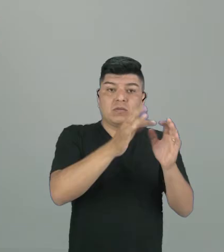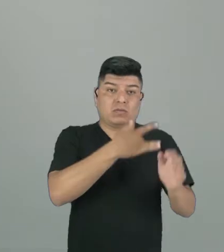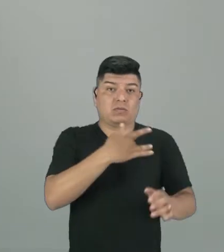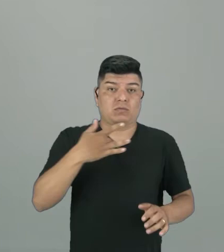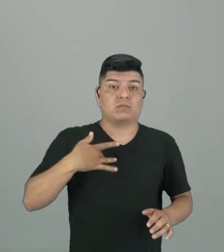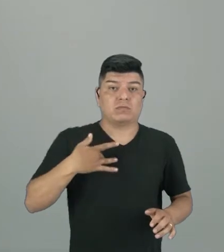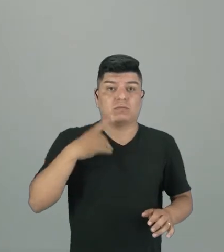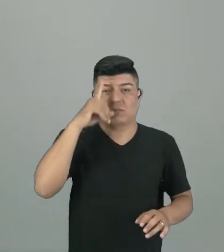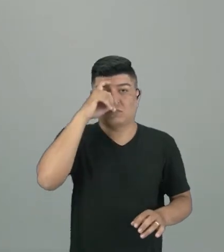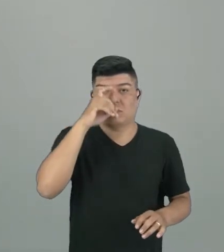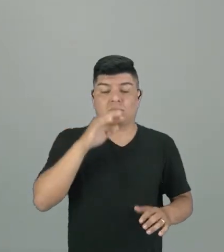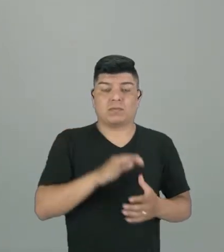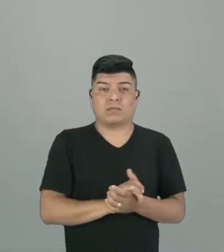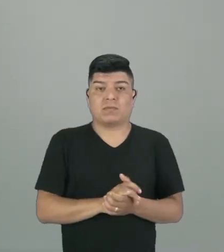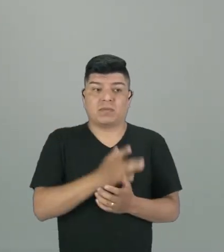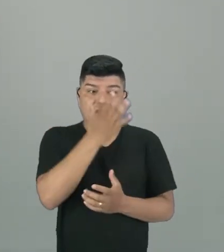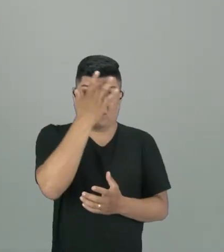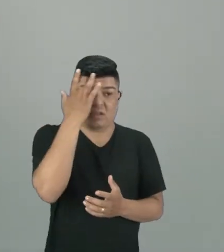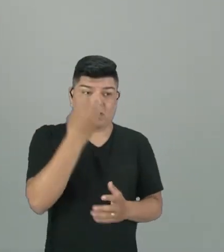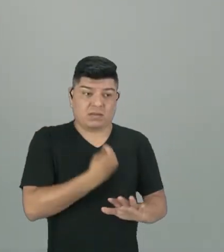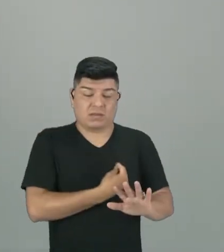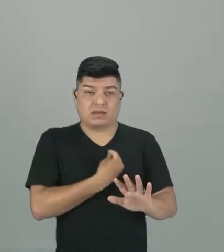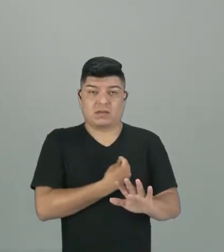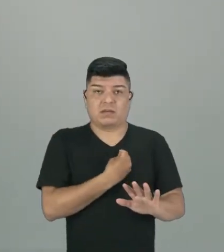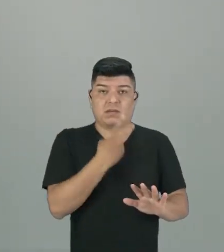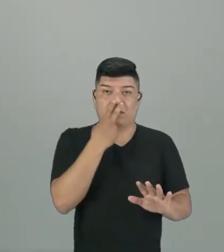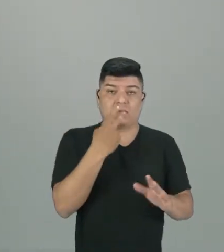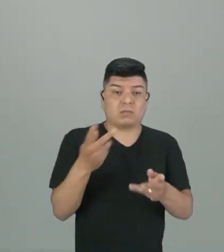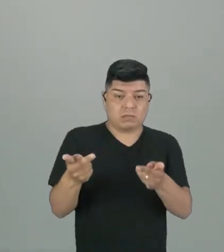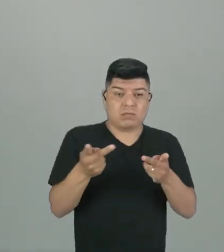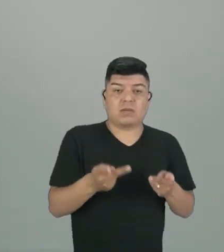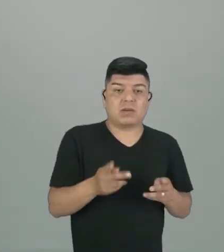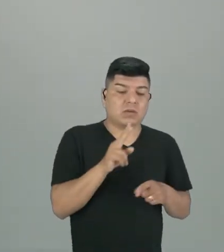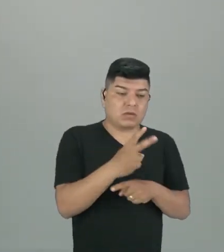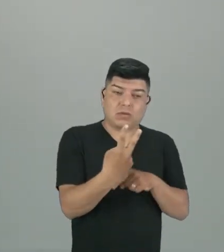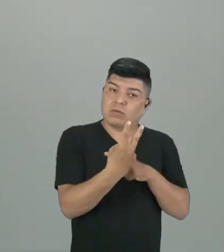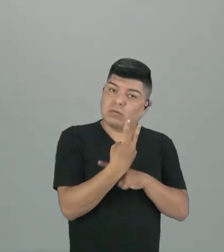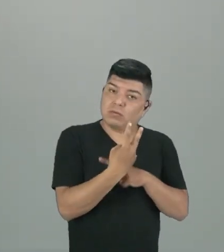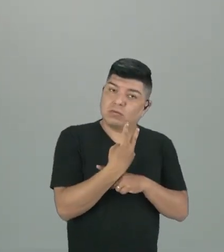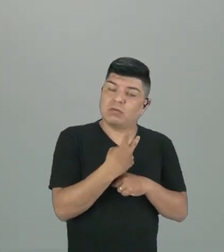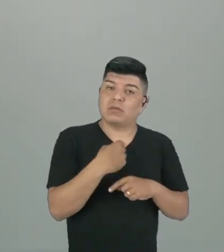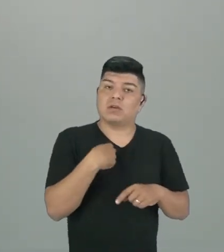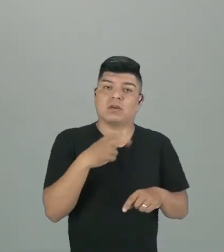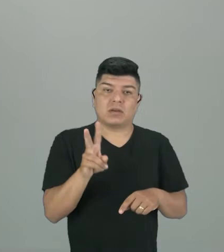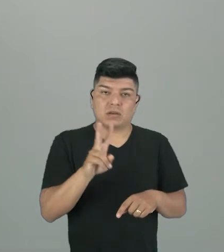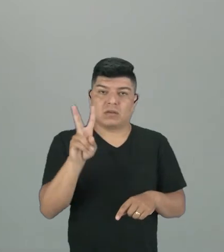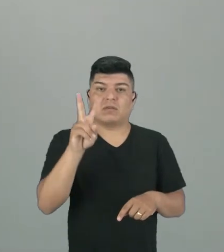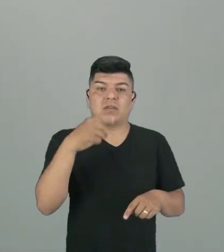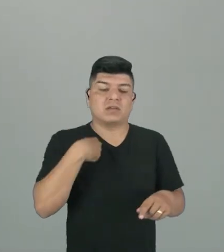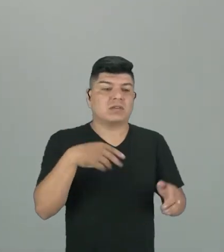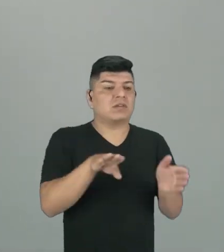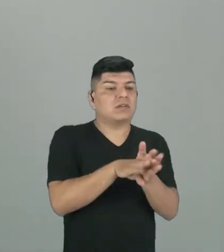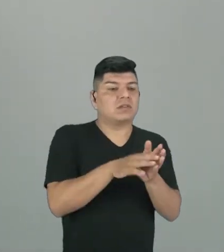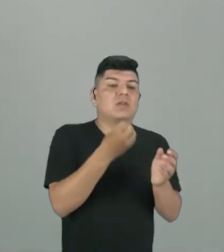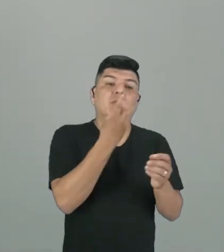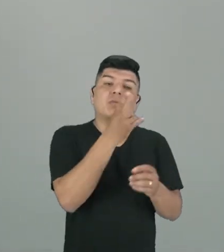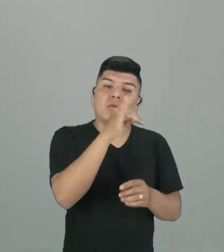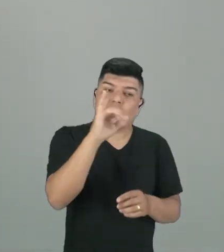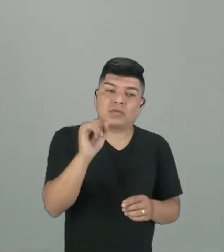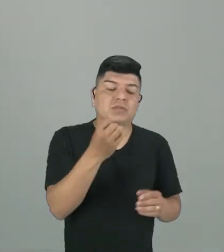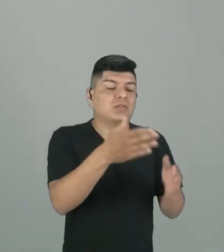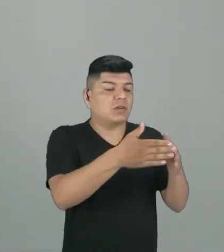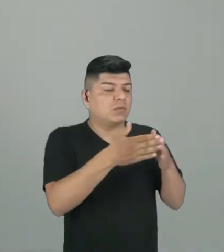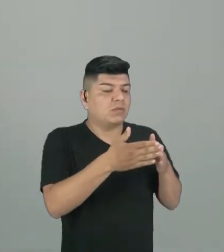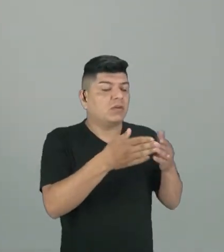saúde. As pessoas que estavam ali estavam para me atender, para cuidar de mim. Então eu valorizei, eu cheguei e falei, bom dia, por favor,